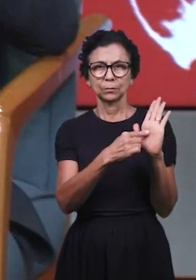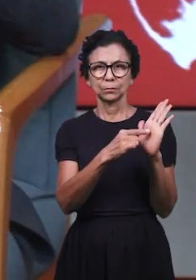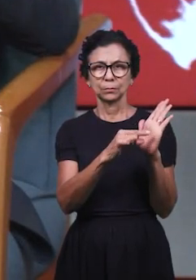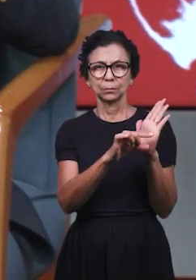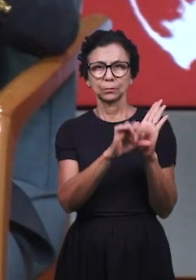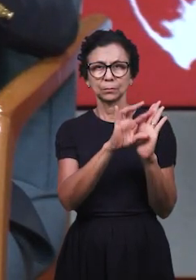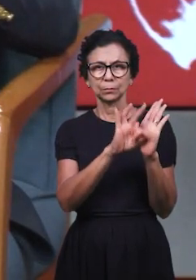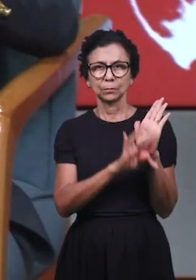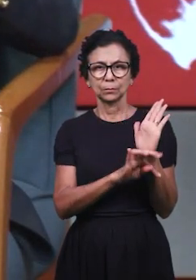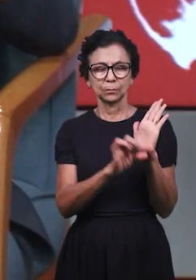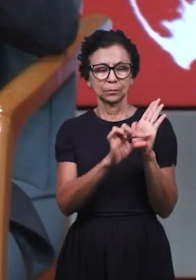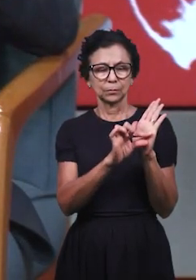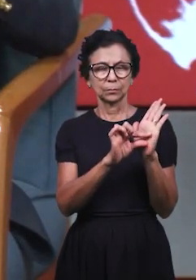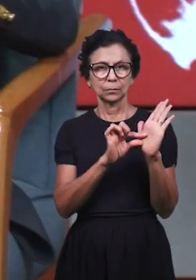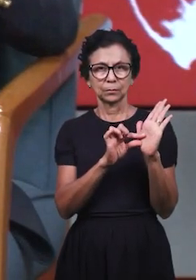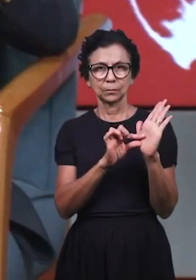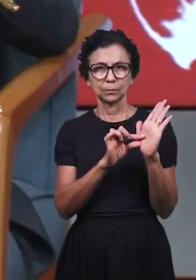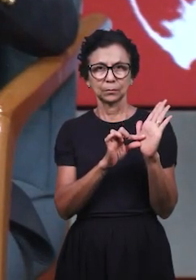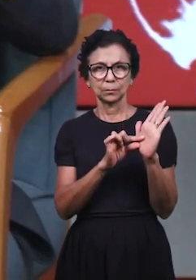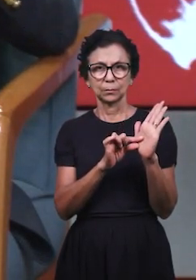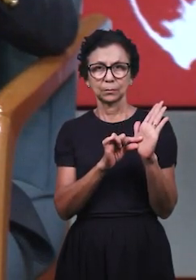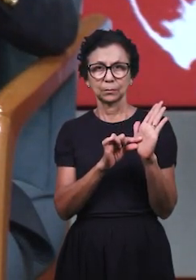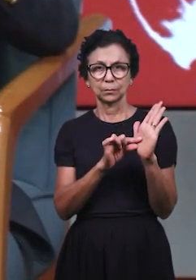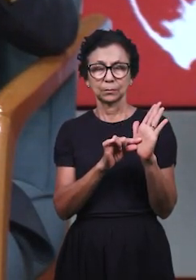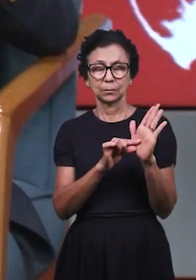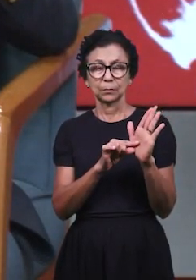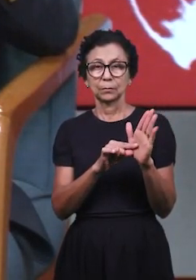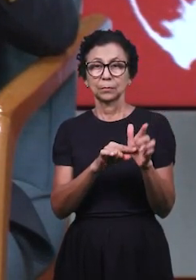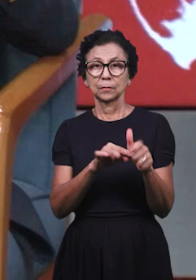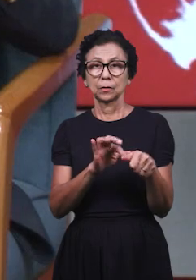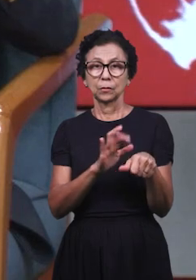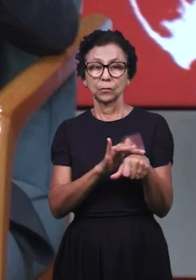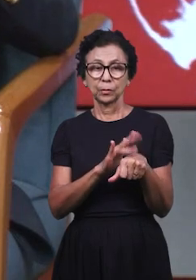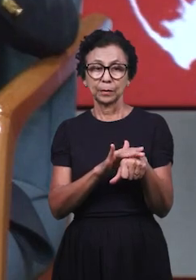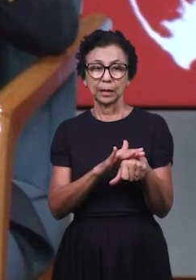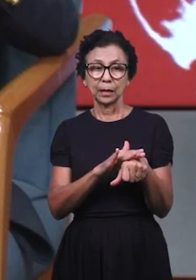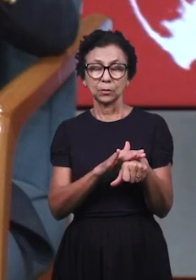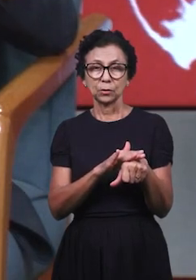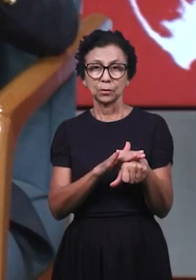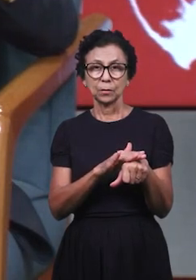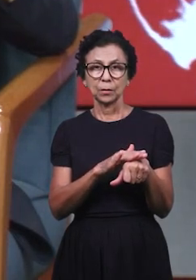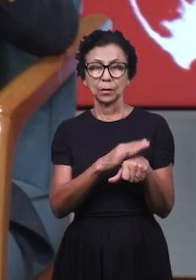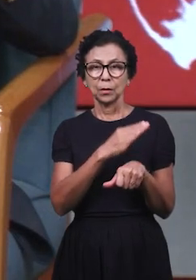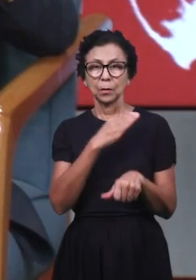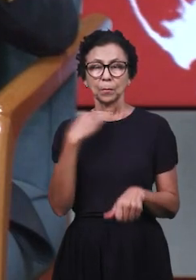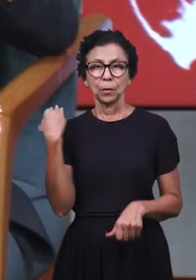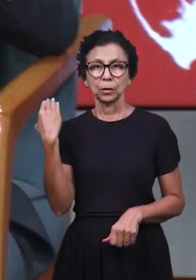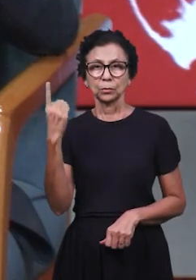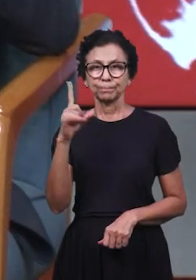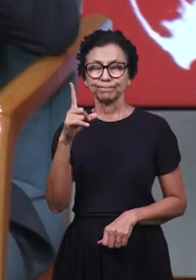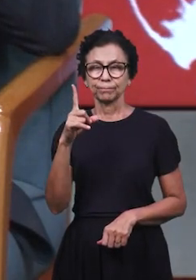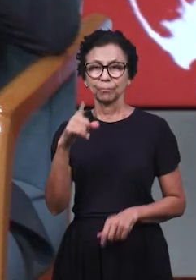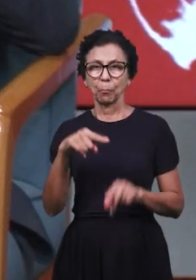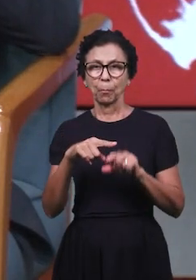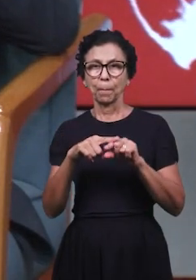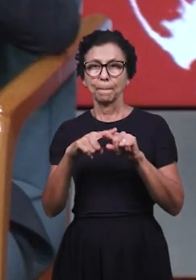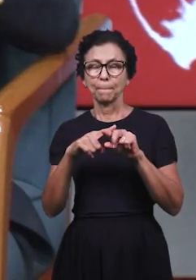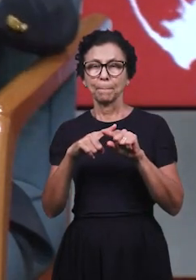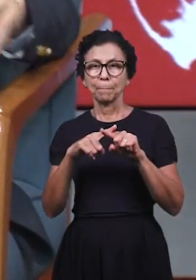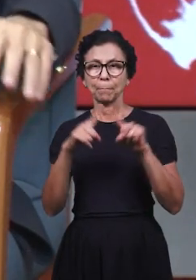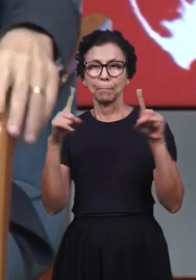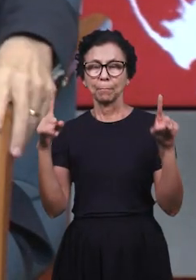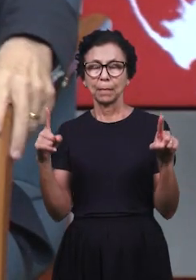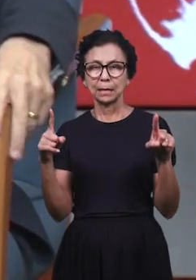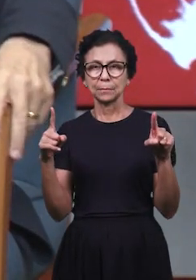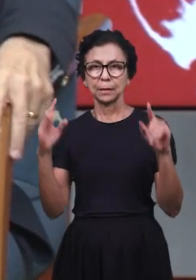essa enfermidade não é para a morte, mas é para a glória de Deus. E ela